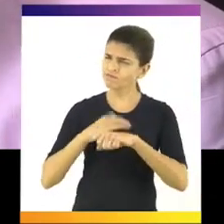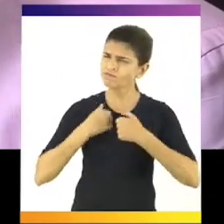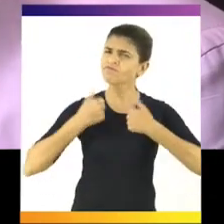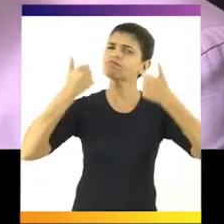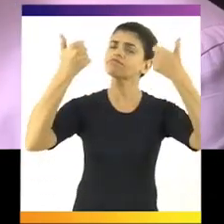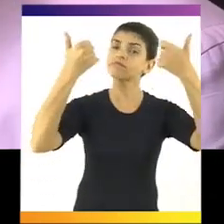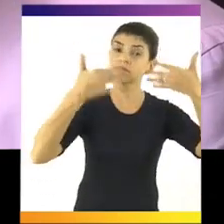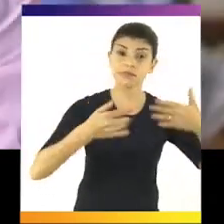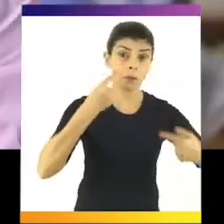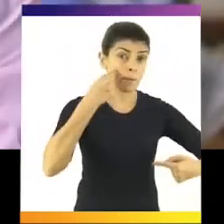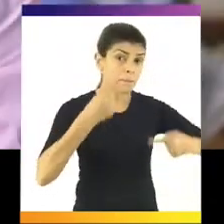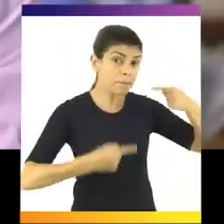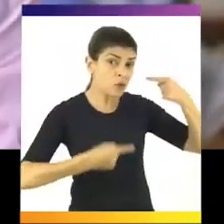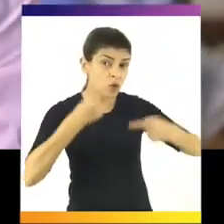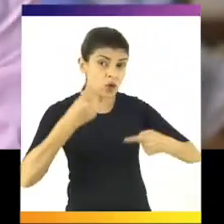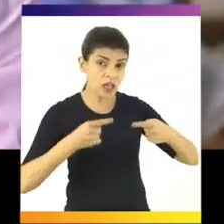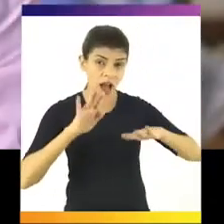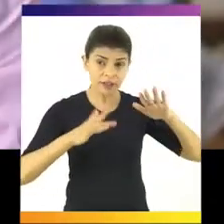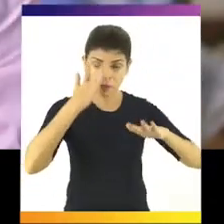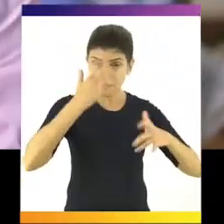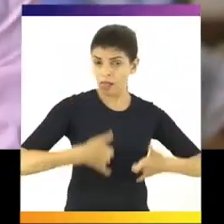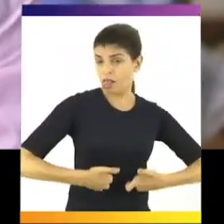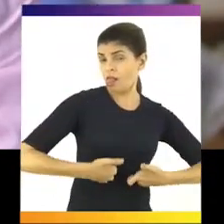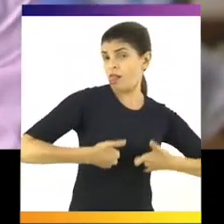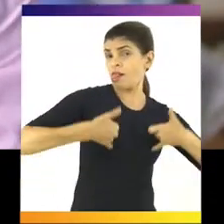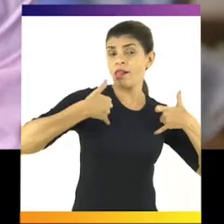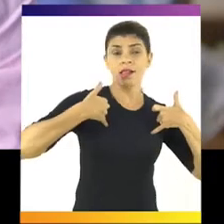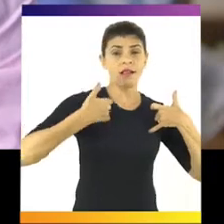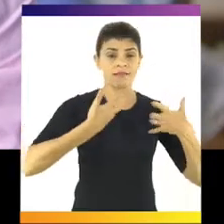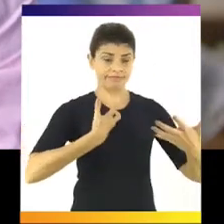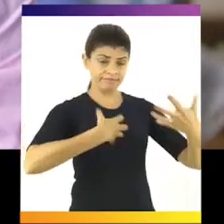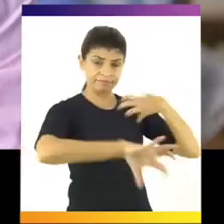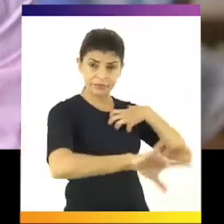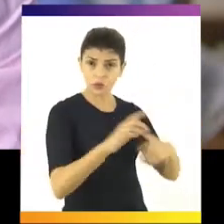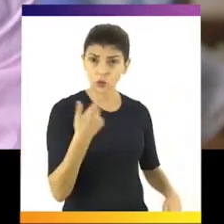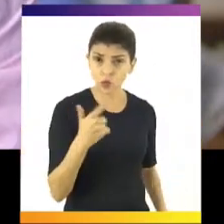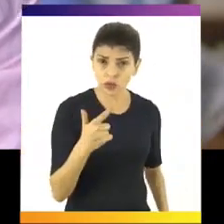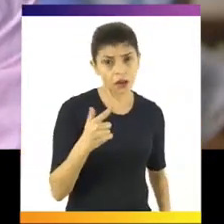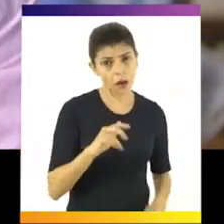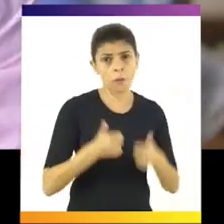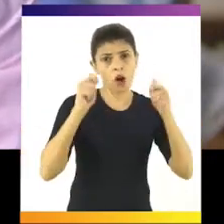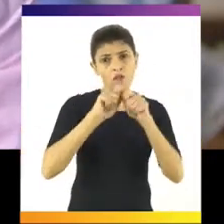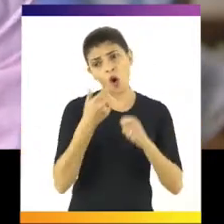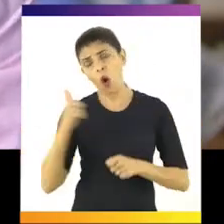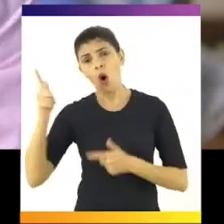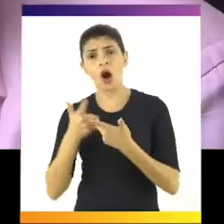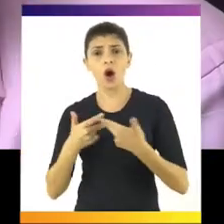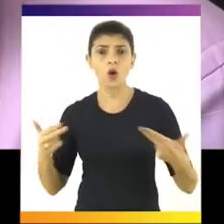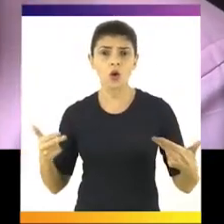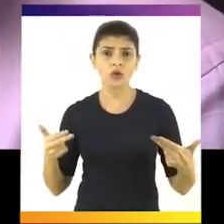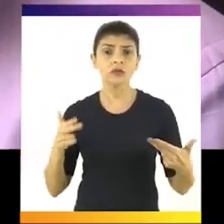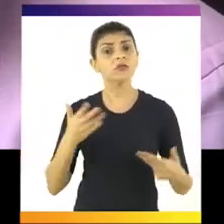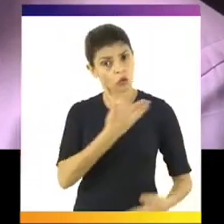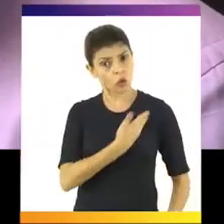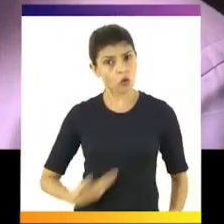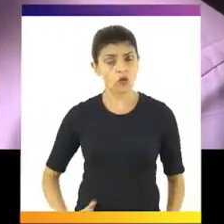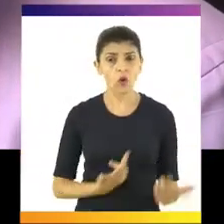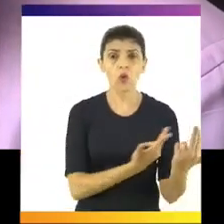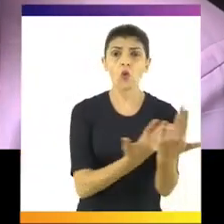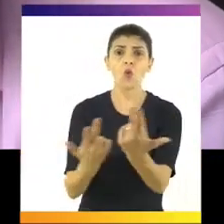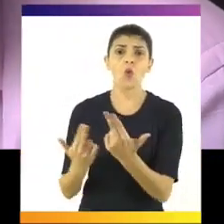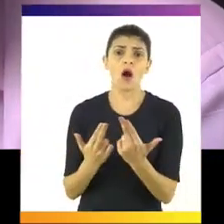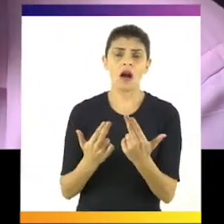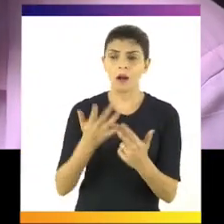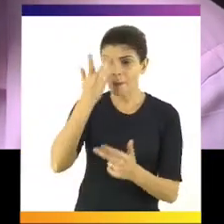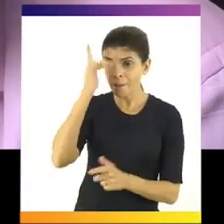muito isso, que político que perde a capacidade de sentir a dor do outro, ele tem que fazer outra coisa na vida. E o governo é isso.